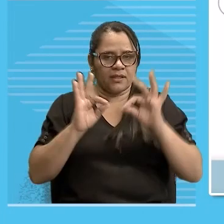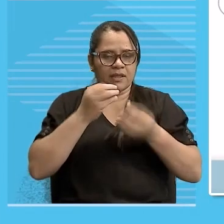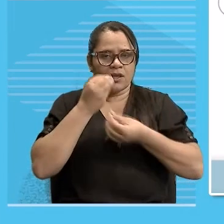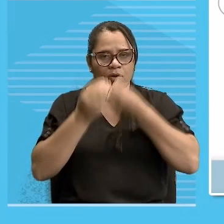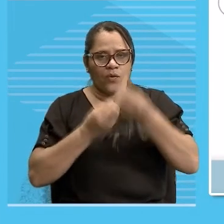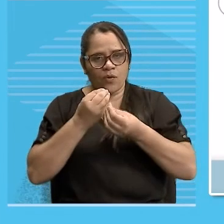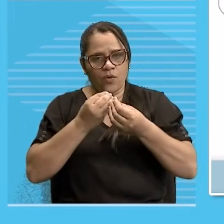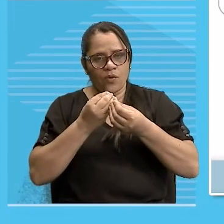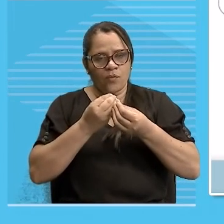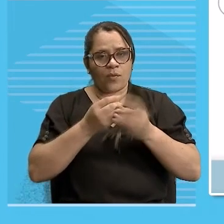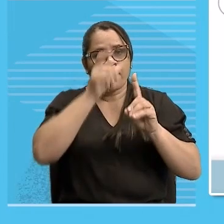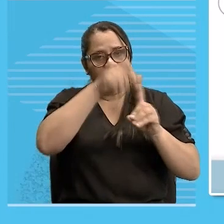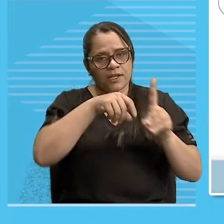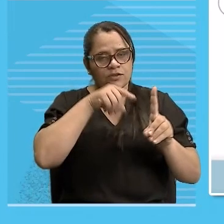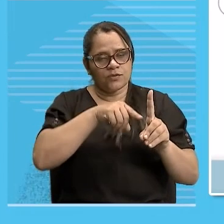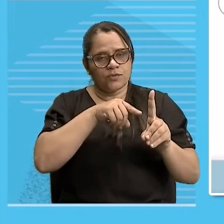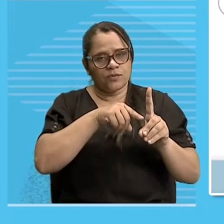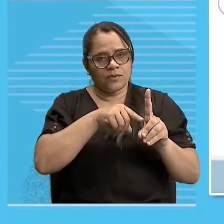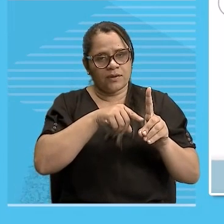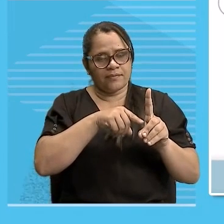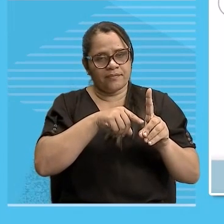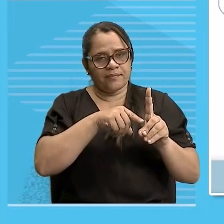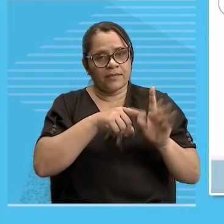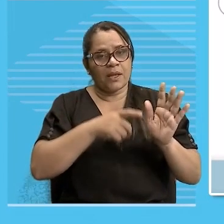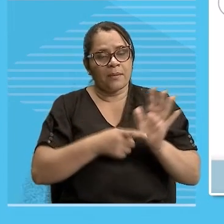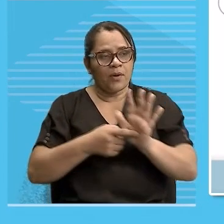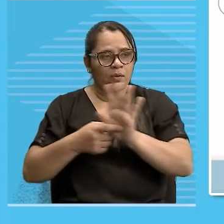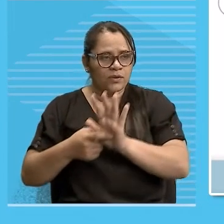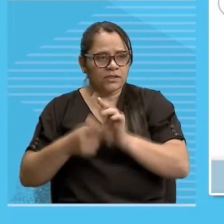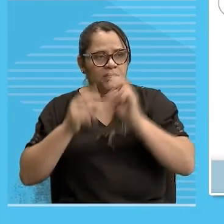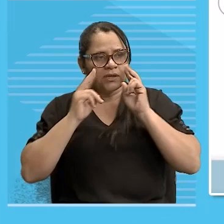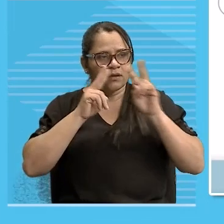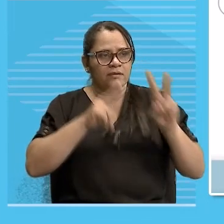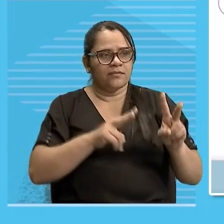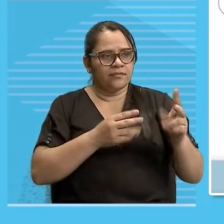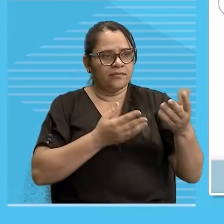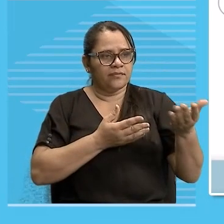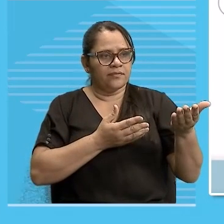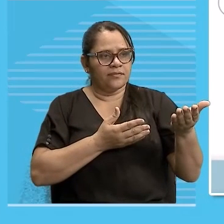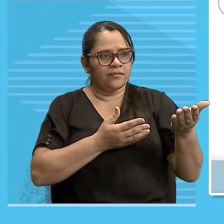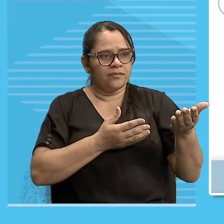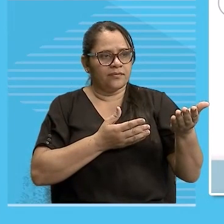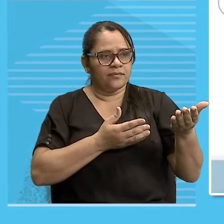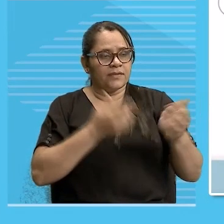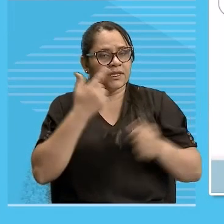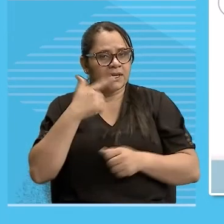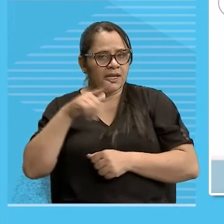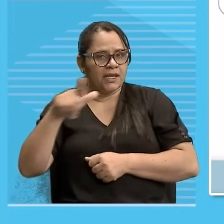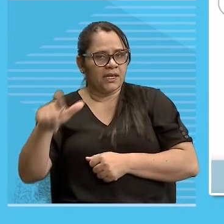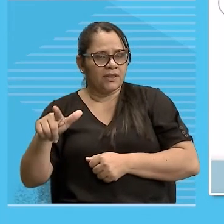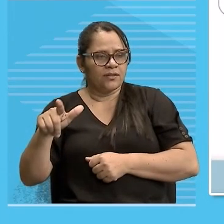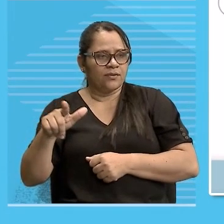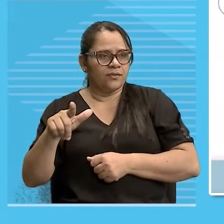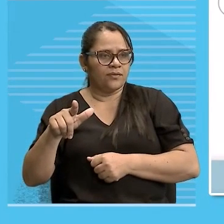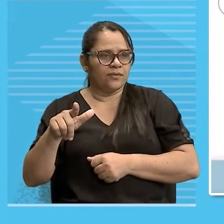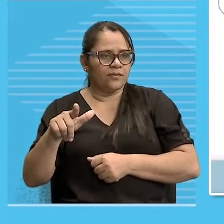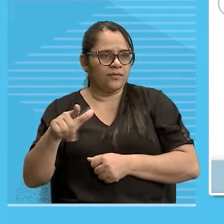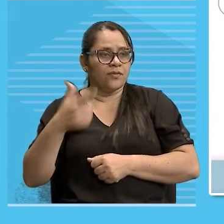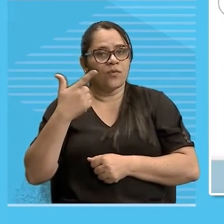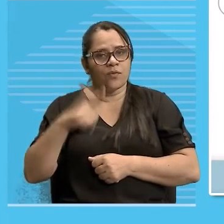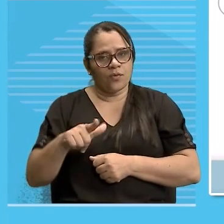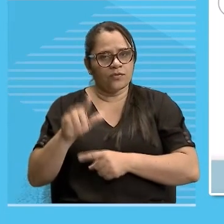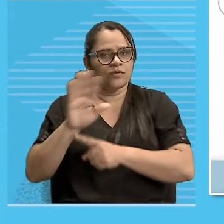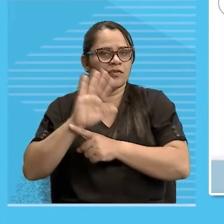para graças a Deus, né? Olha aí. Vamos lá. Uma outra